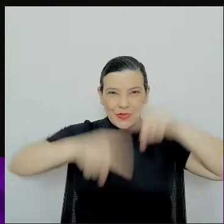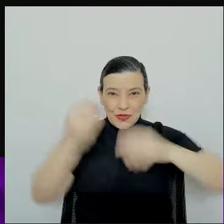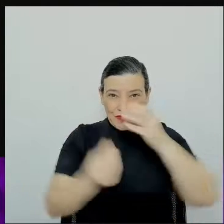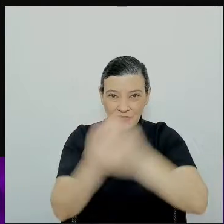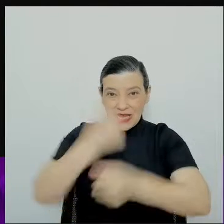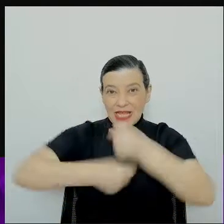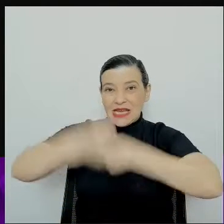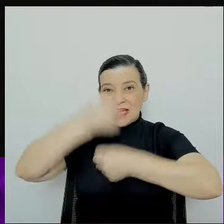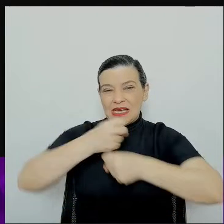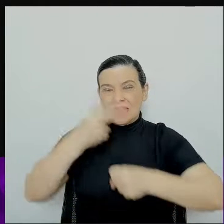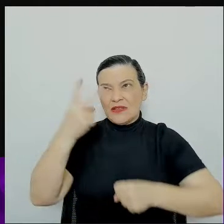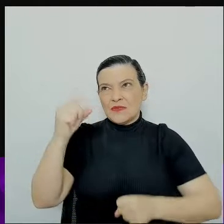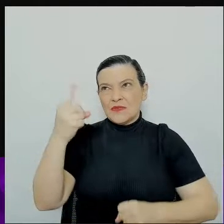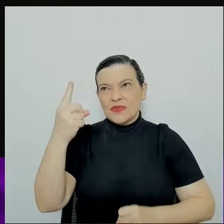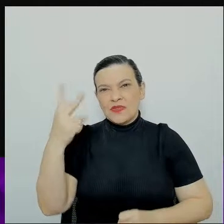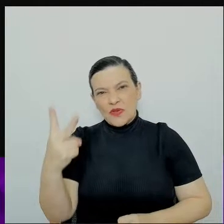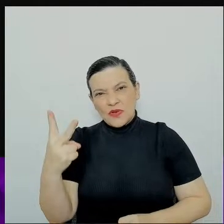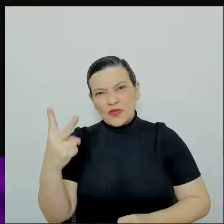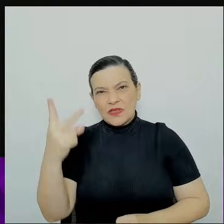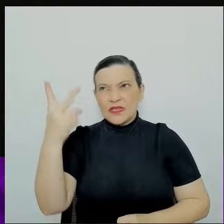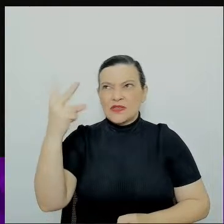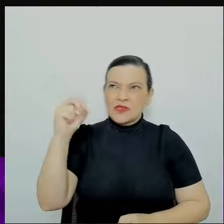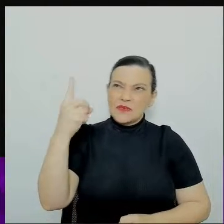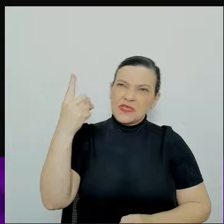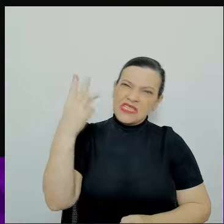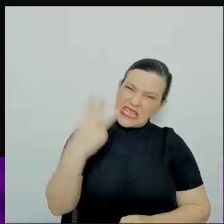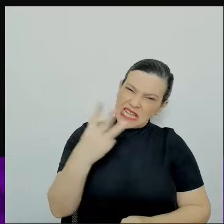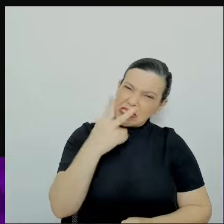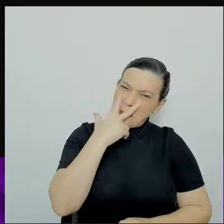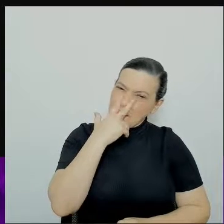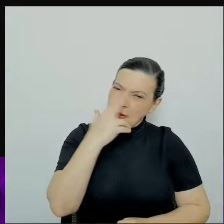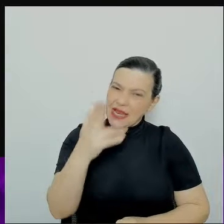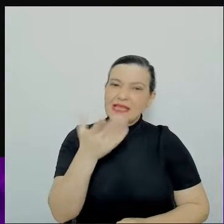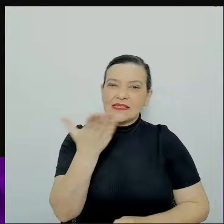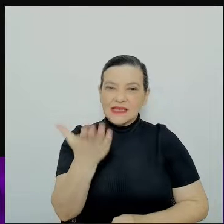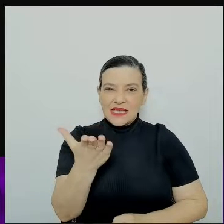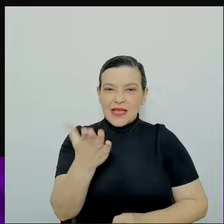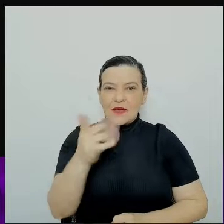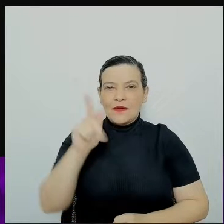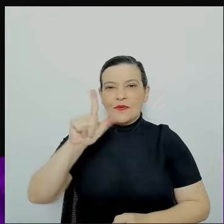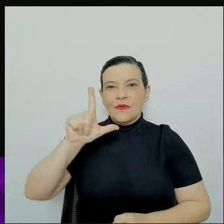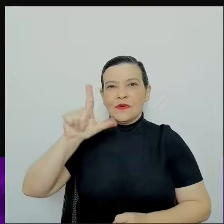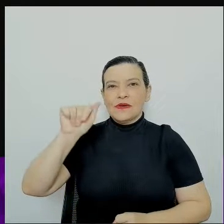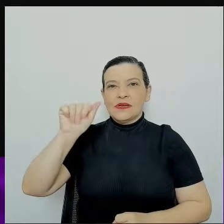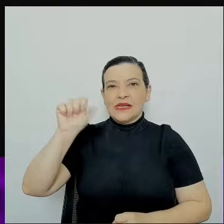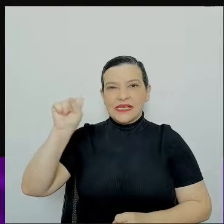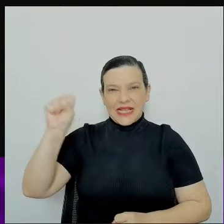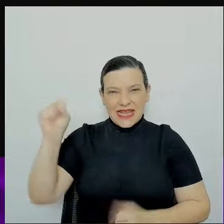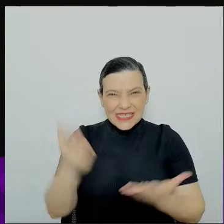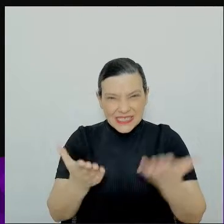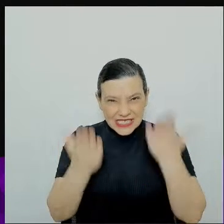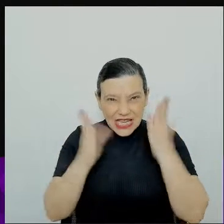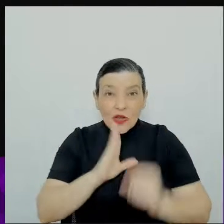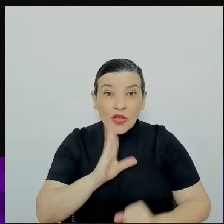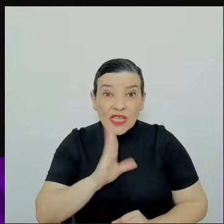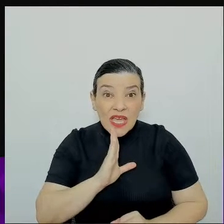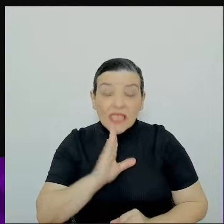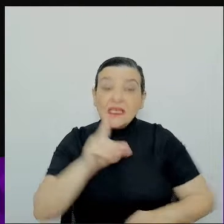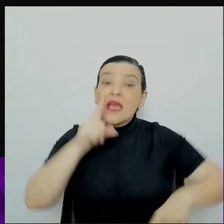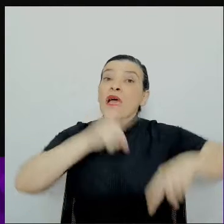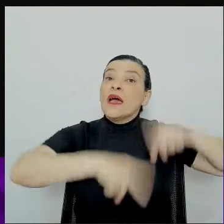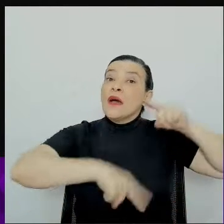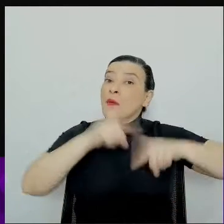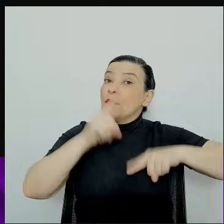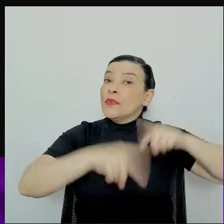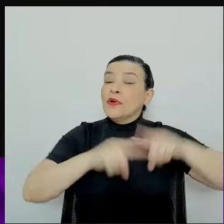2012, 2013, se eu não me engano, que é o Google Glass, não sei se já ouviram falar, mas foi um produto que traz para a gente